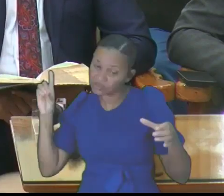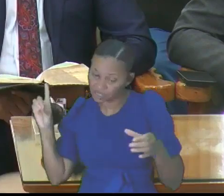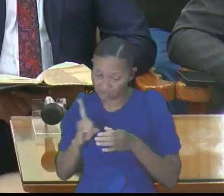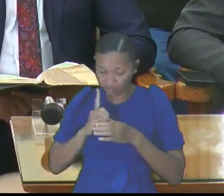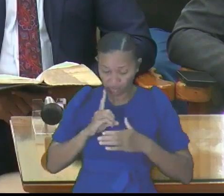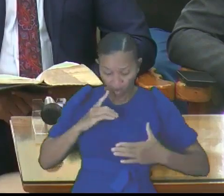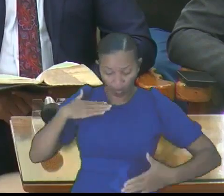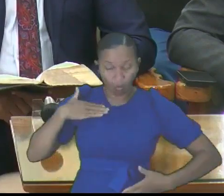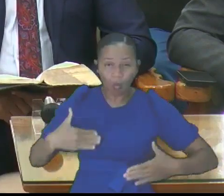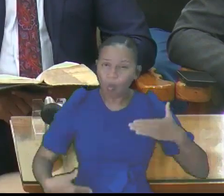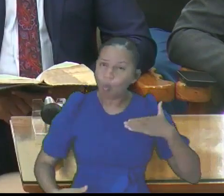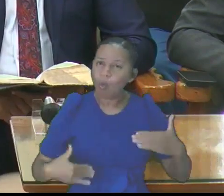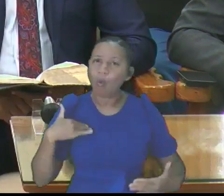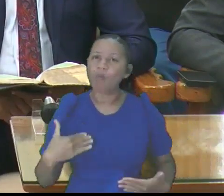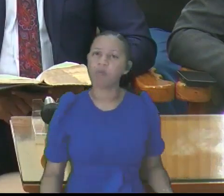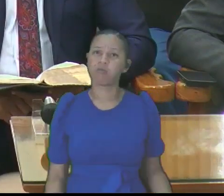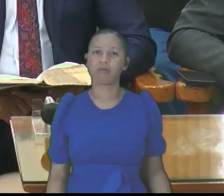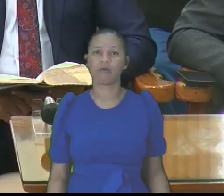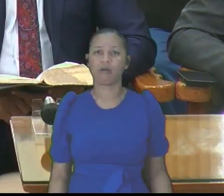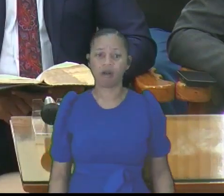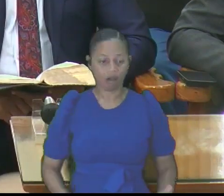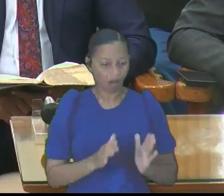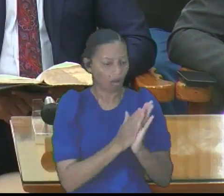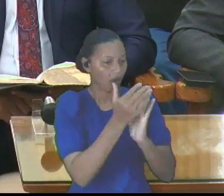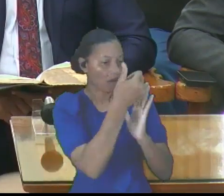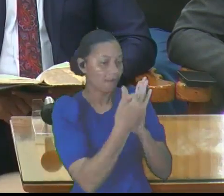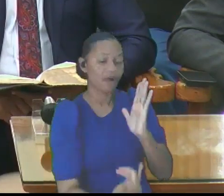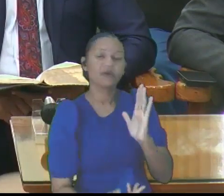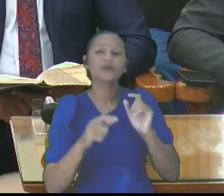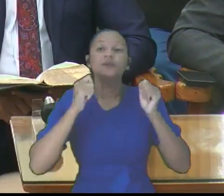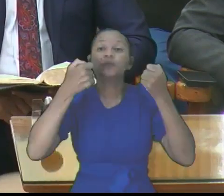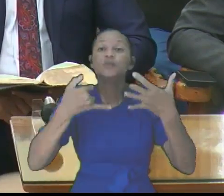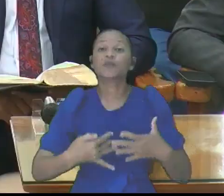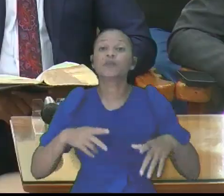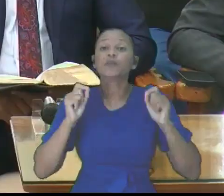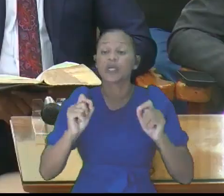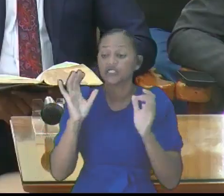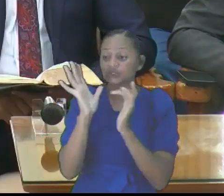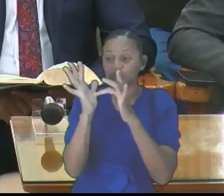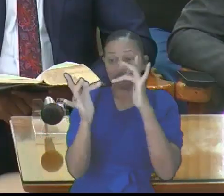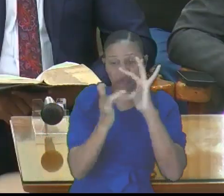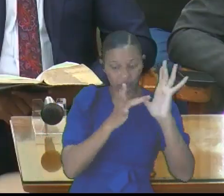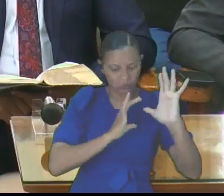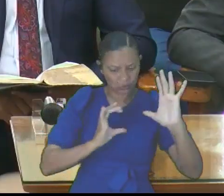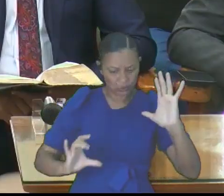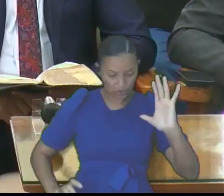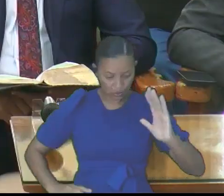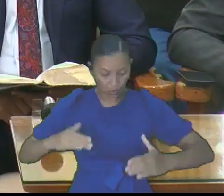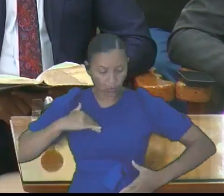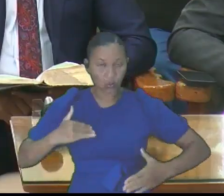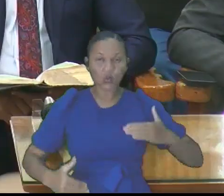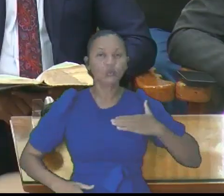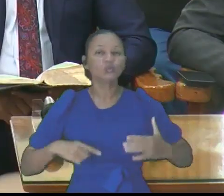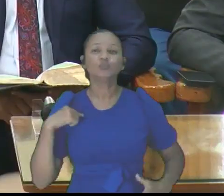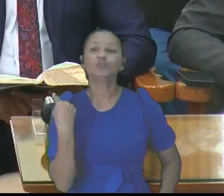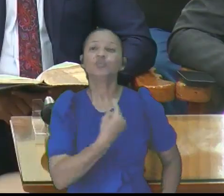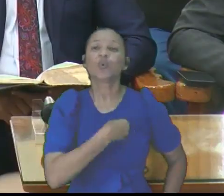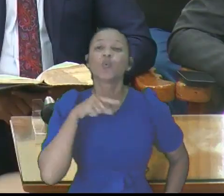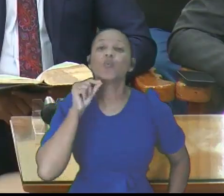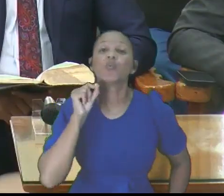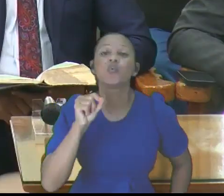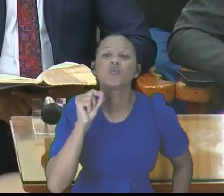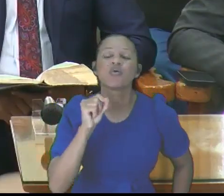corpo. A Bíblia diz que Cristo, a igreja é o corpo de Cristo e que nós somos o que, irmãos?